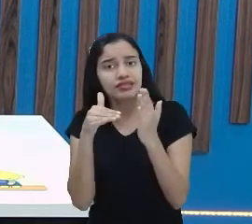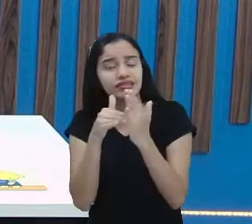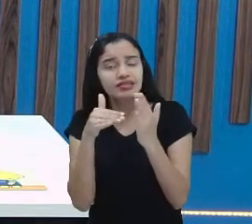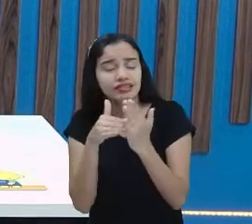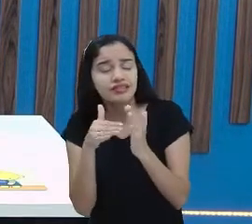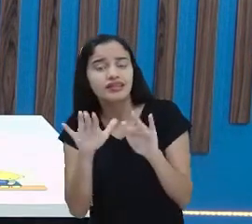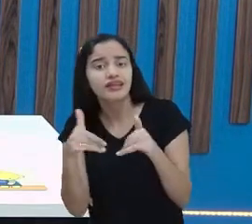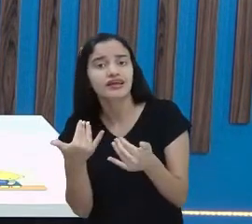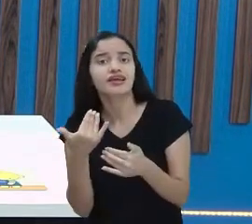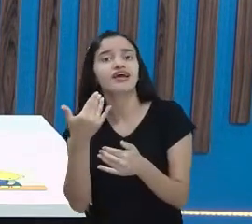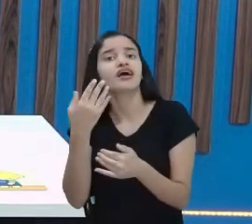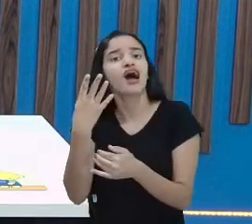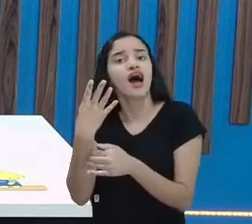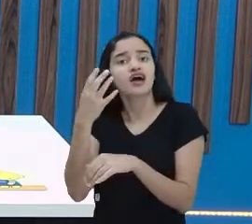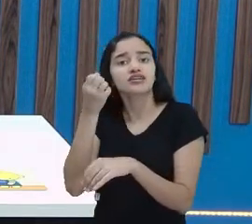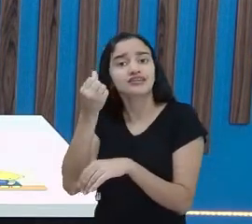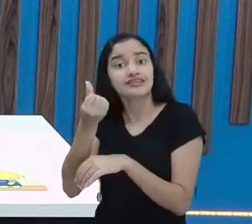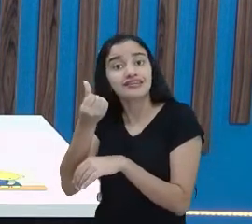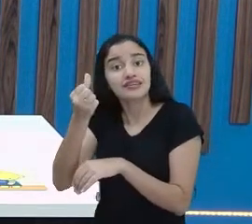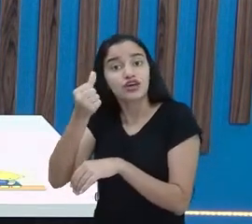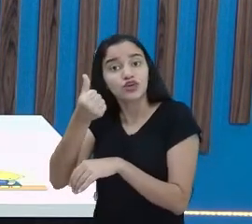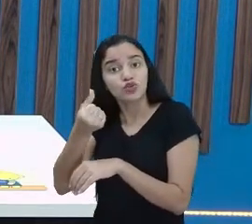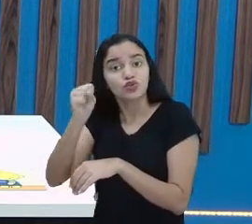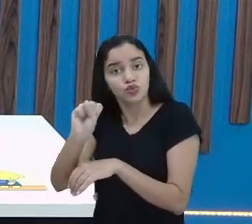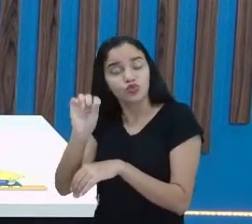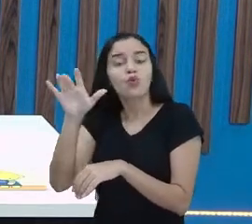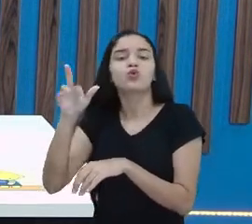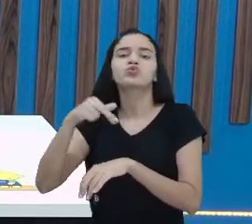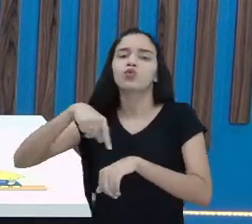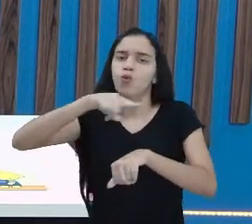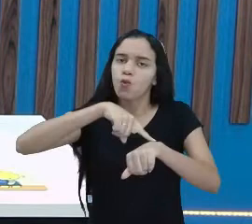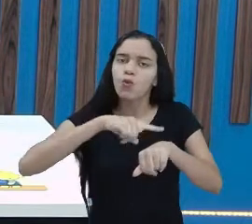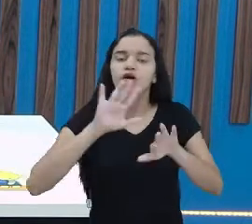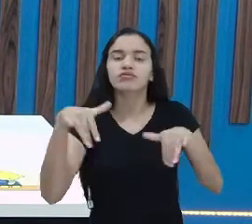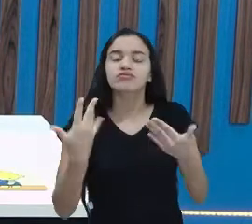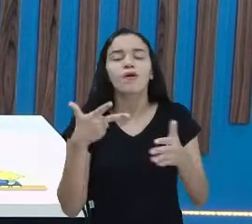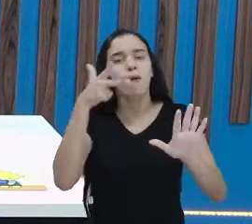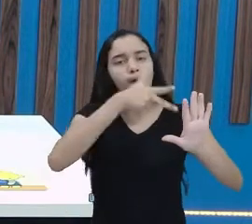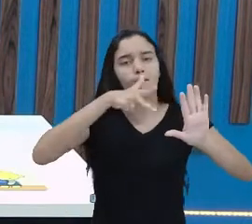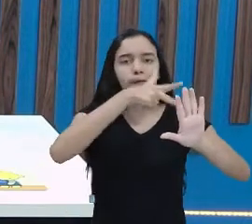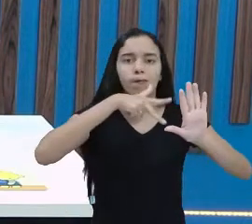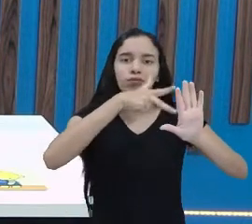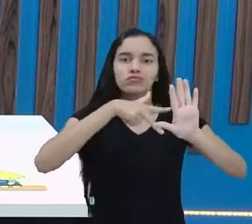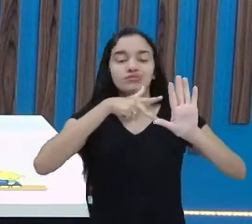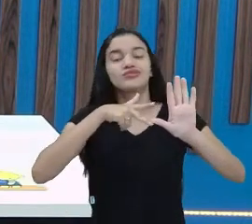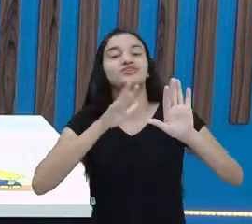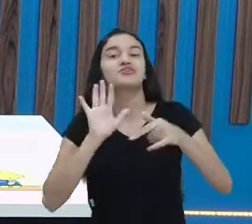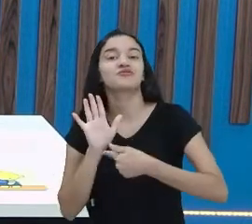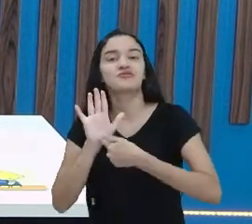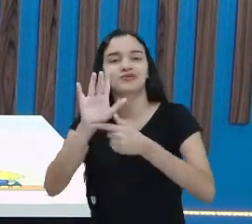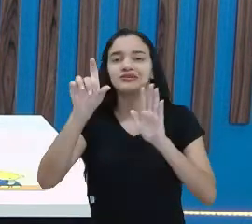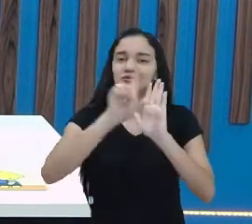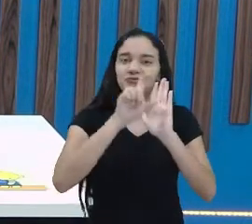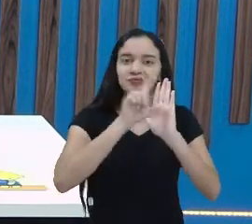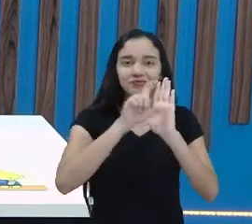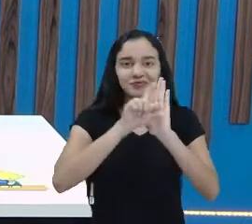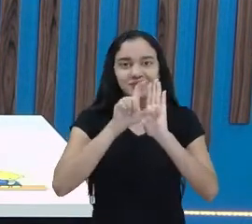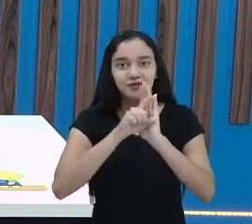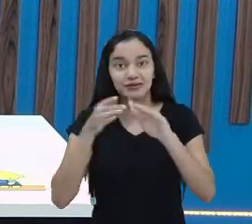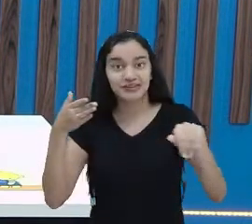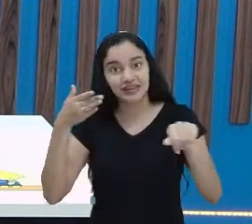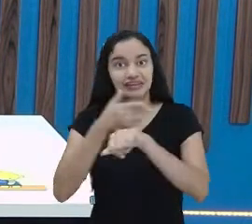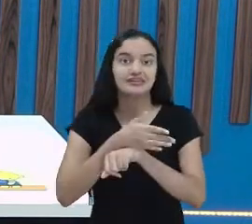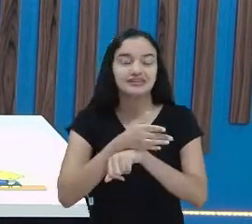aplicativo, quero lembrar que nesse momento a produção já vai colocar aí na telinha um QR Code para você acessar o nosso